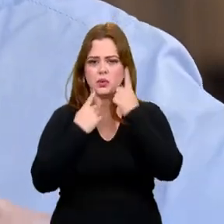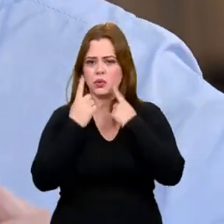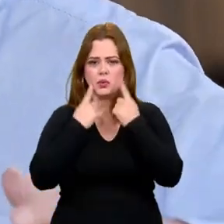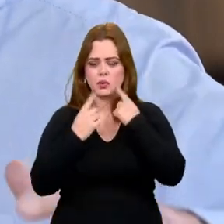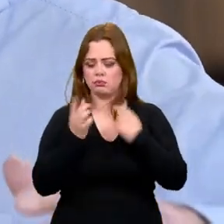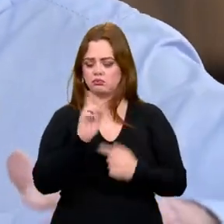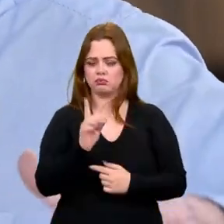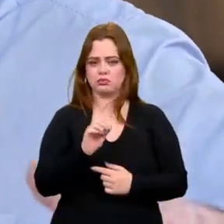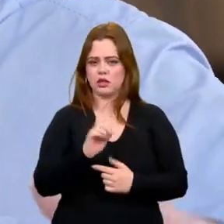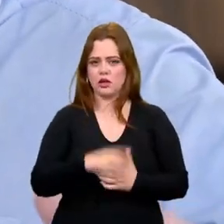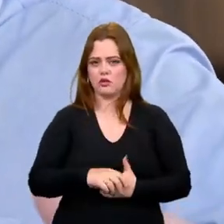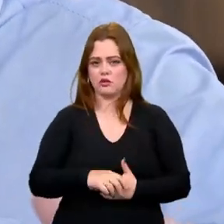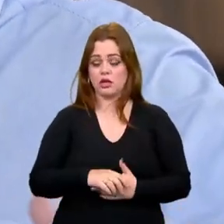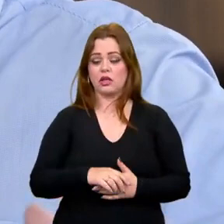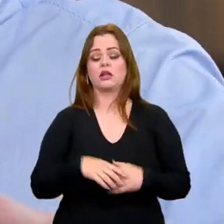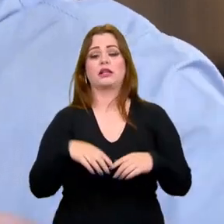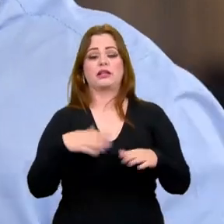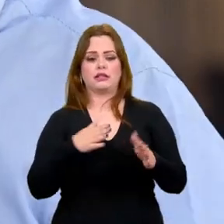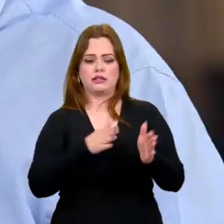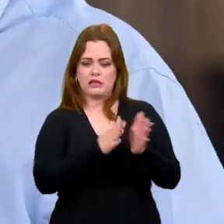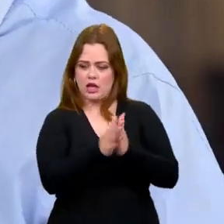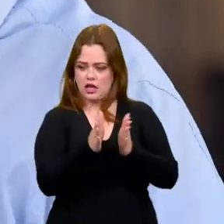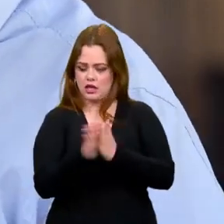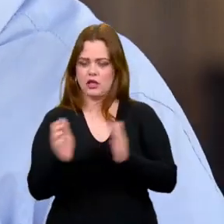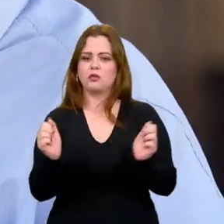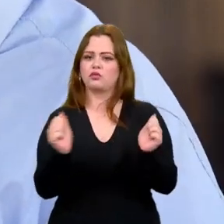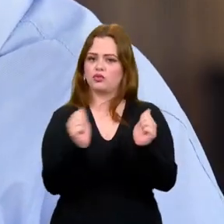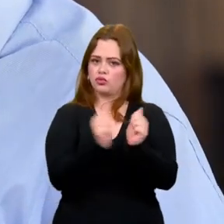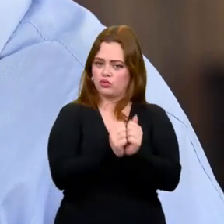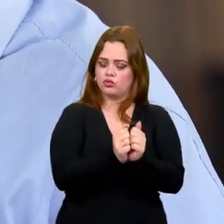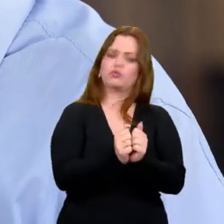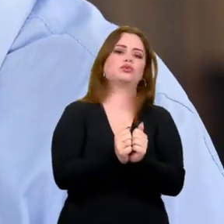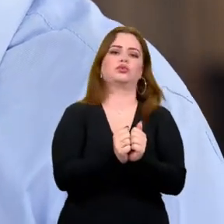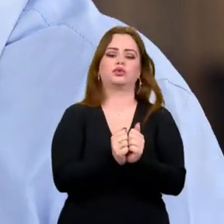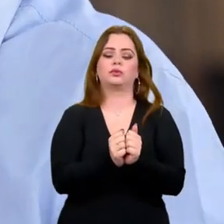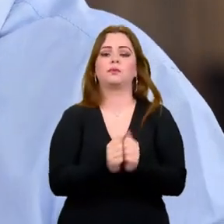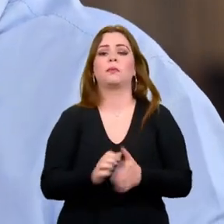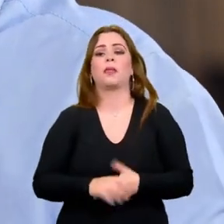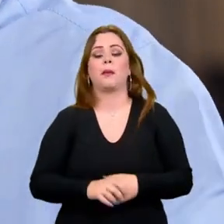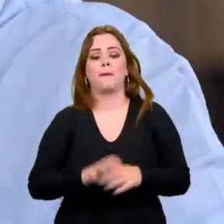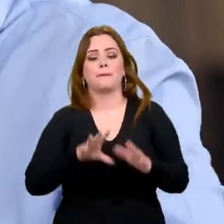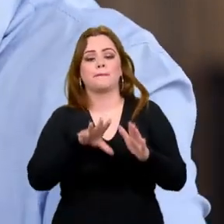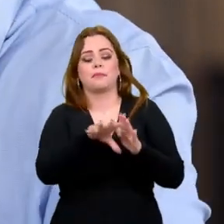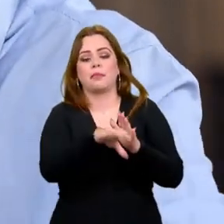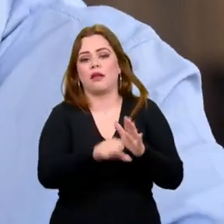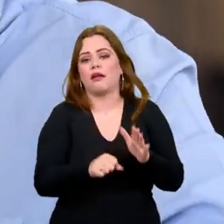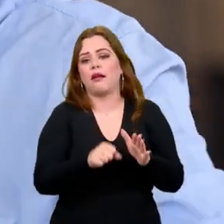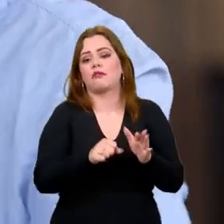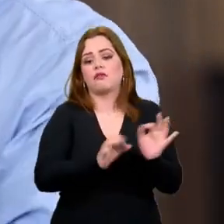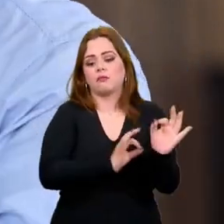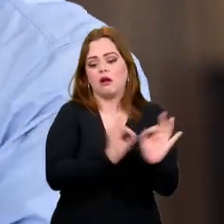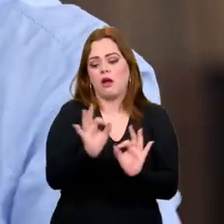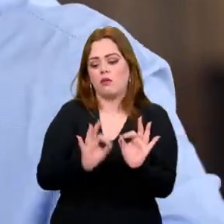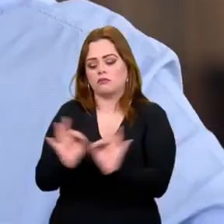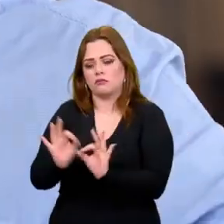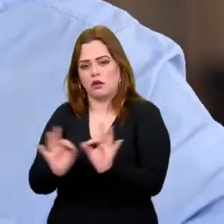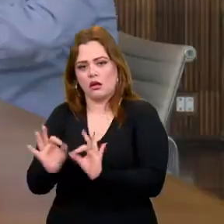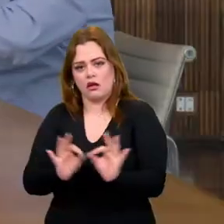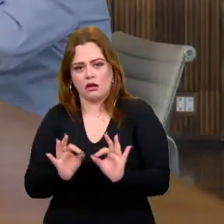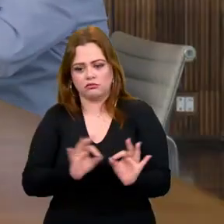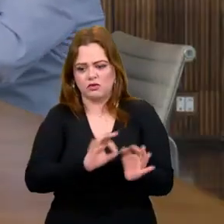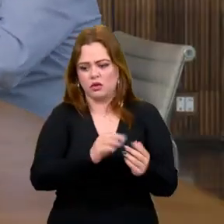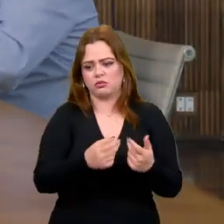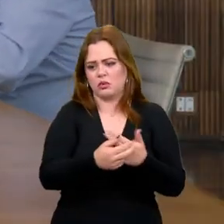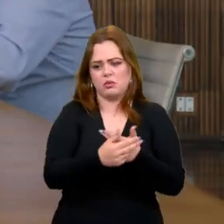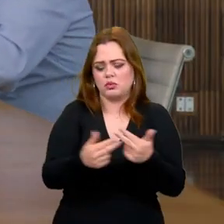eu pegava uma câmera de pneu de caminhão eu amava uma corda um companheiro meu sabe ia comigo ele segurando a